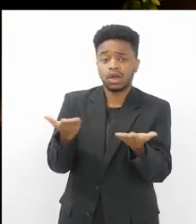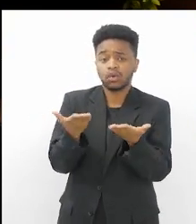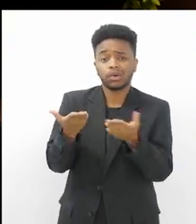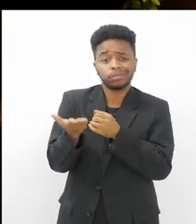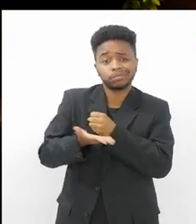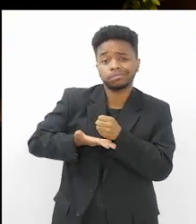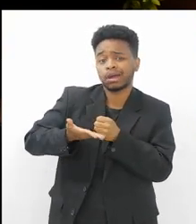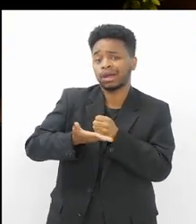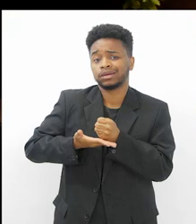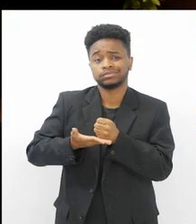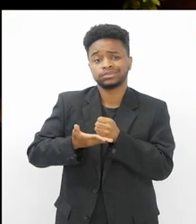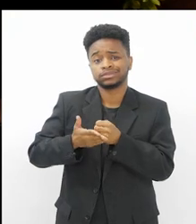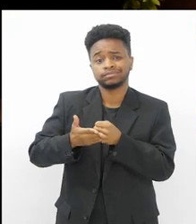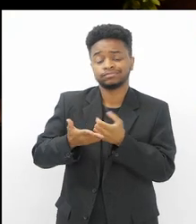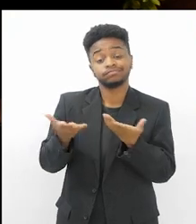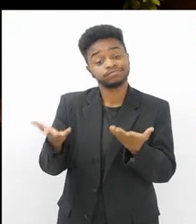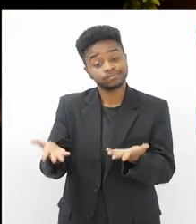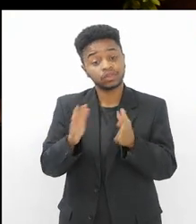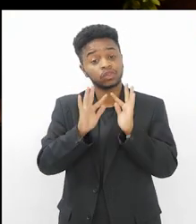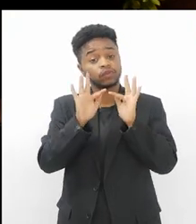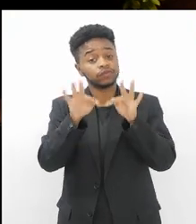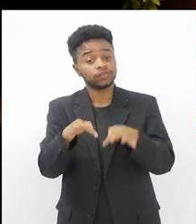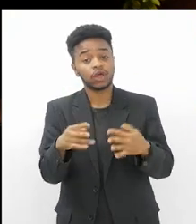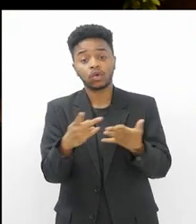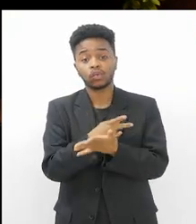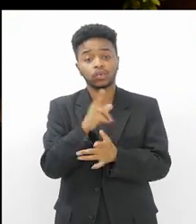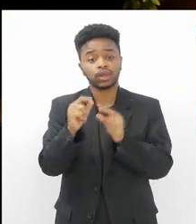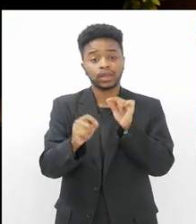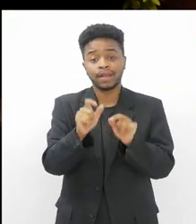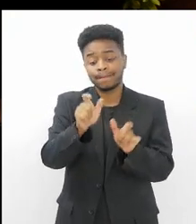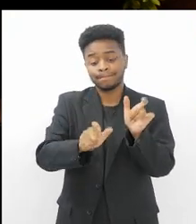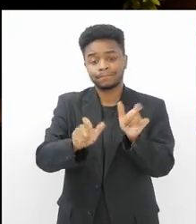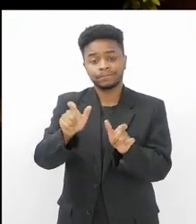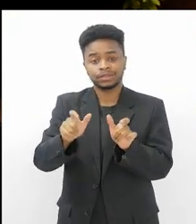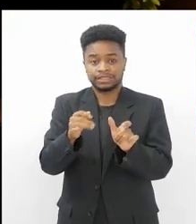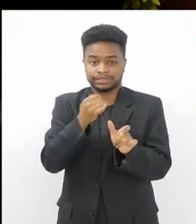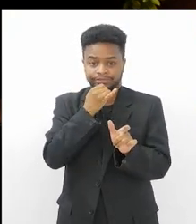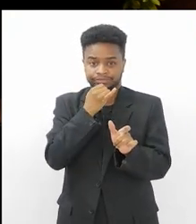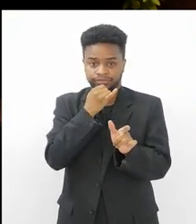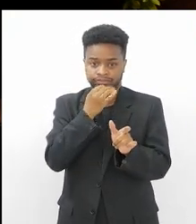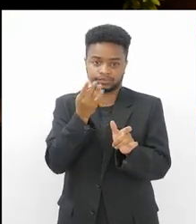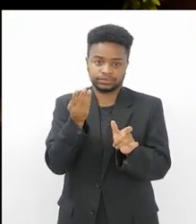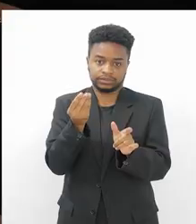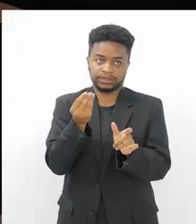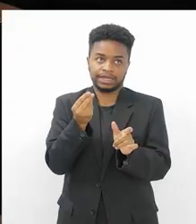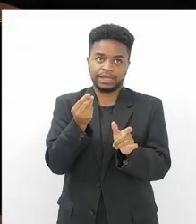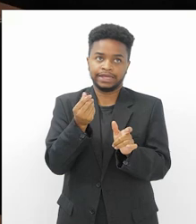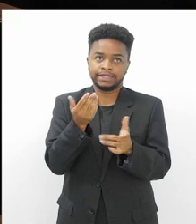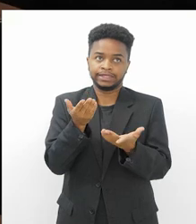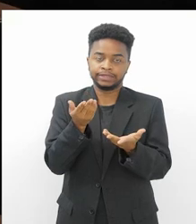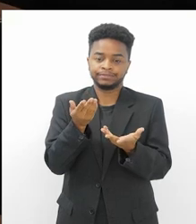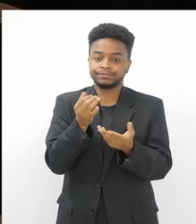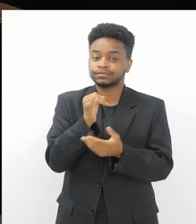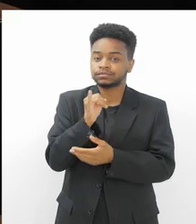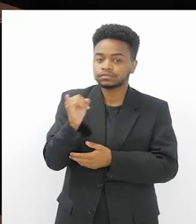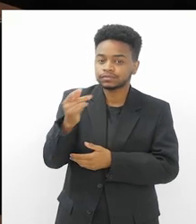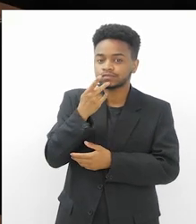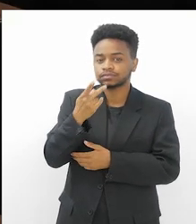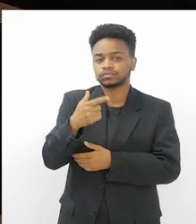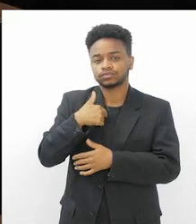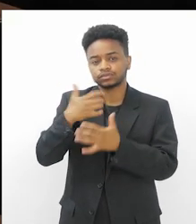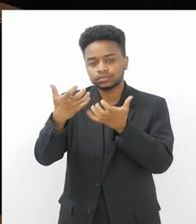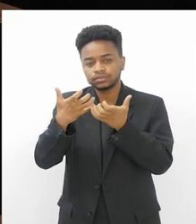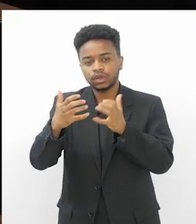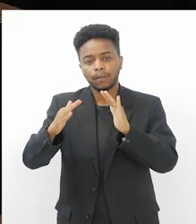se tornam cada vez mais fugazes. E no final, as pessoas não têm, digamos assim, se você colocar que